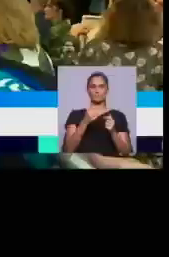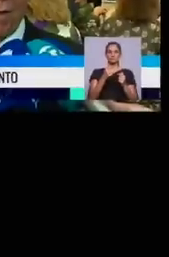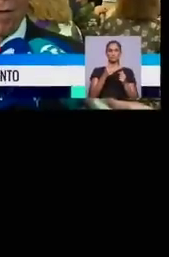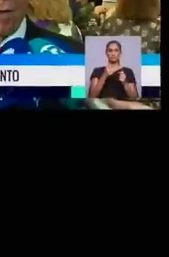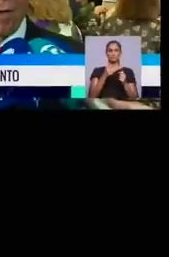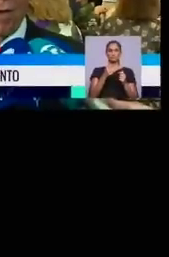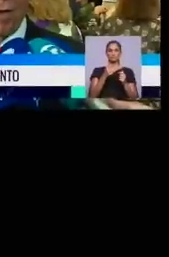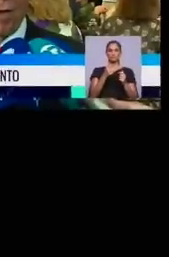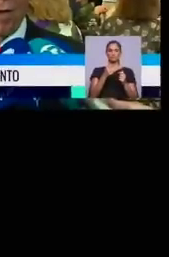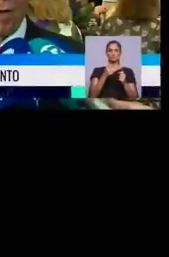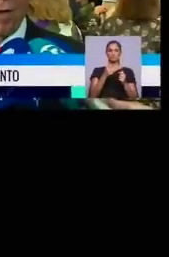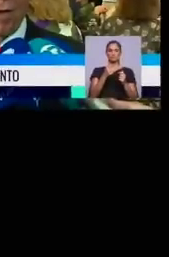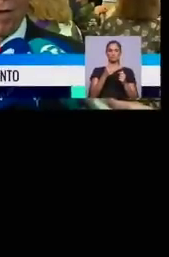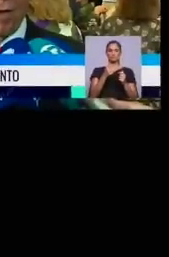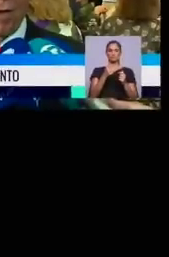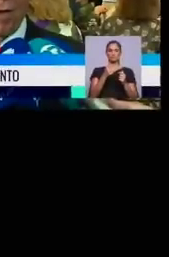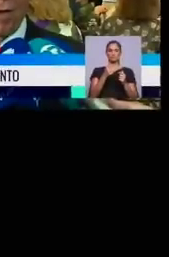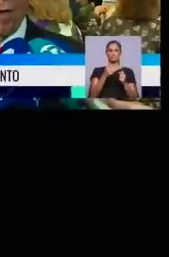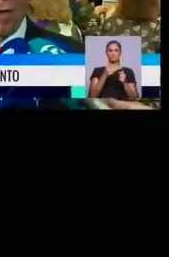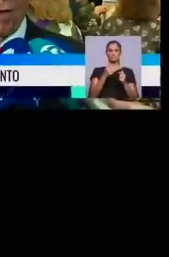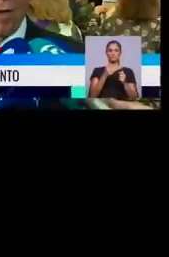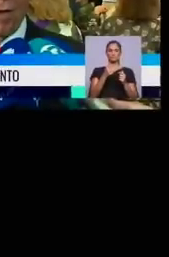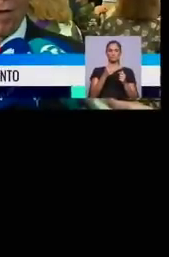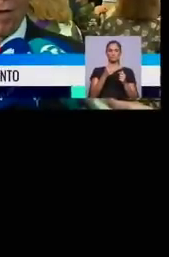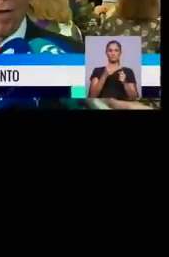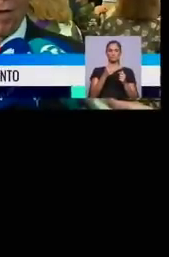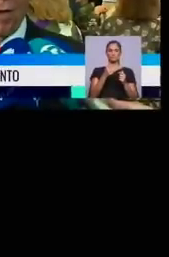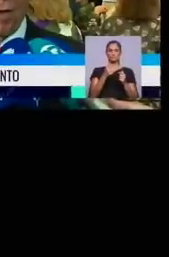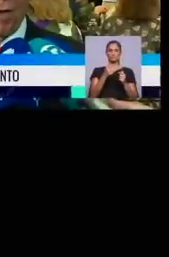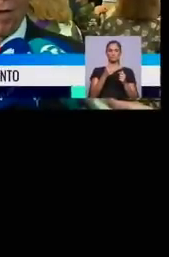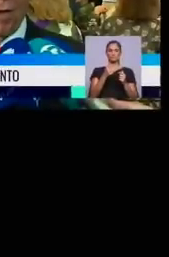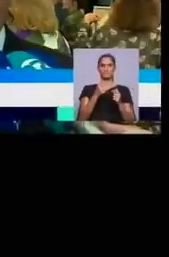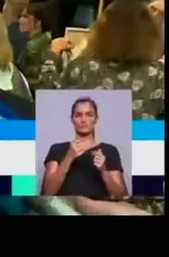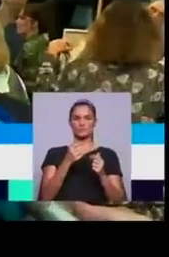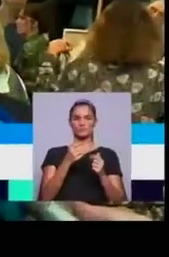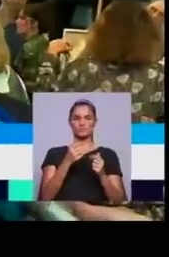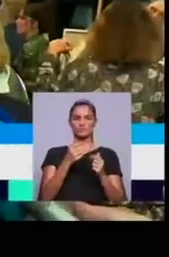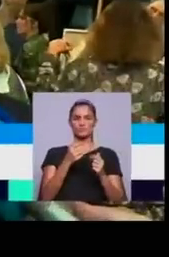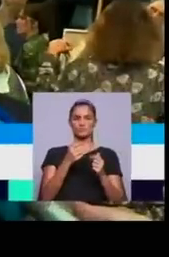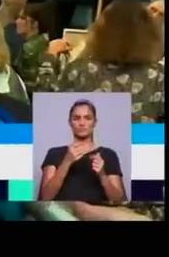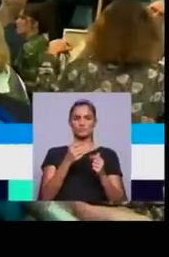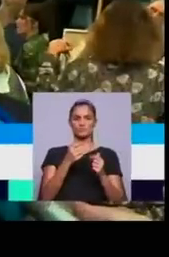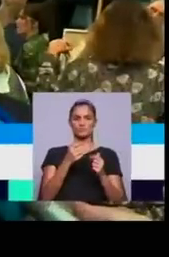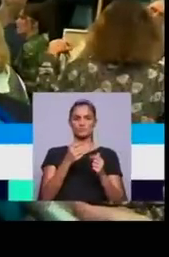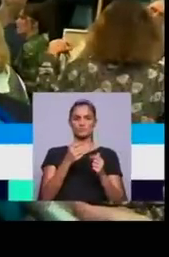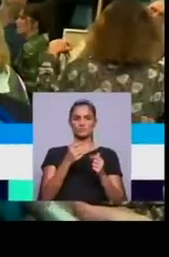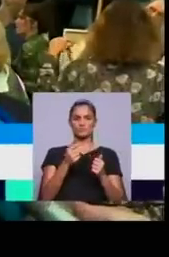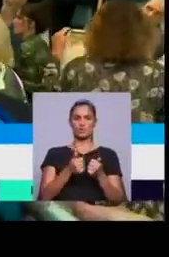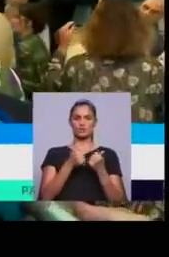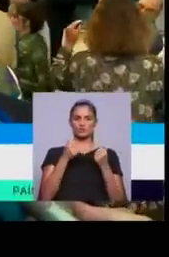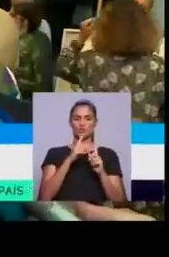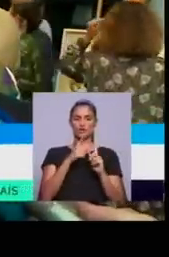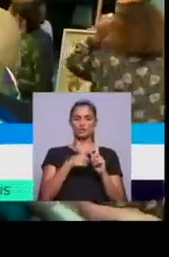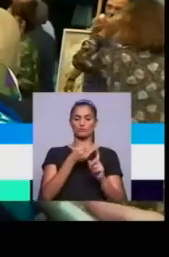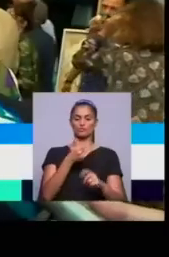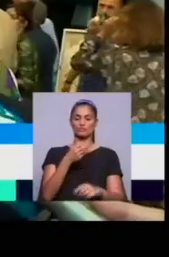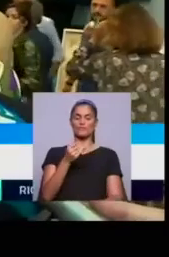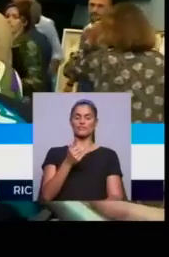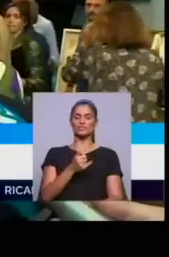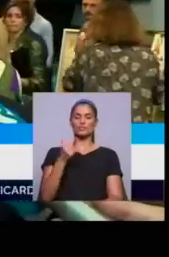nisso o ano melhor de 2022 já vamos explicar porquê ele próprio vai dizer porquê ora para esta atenção